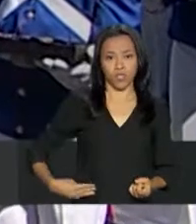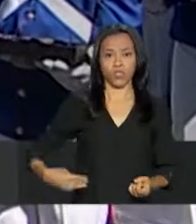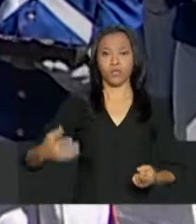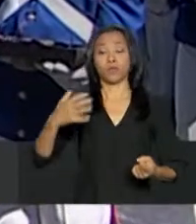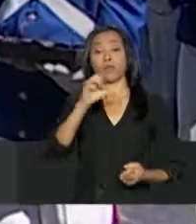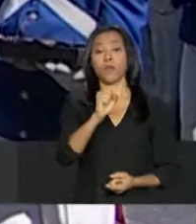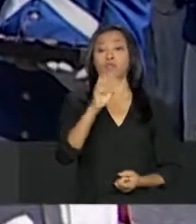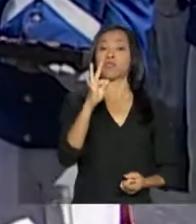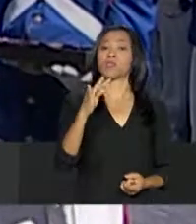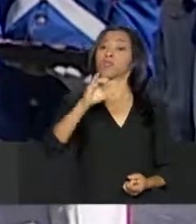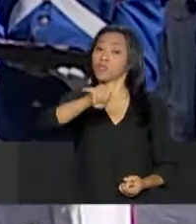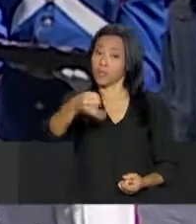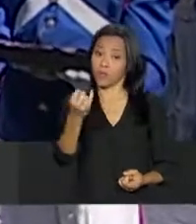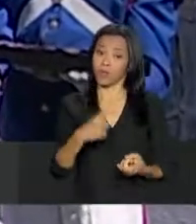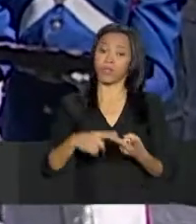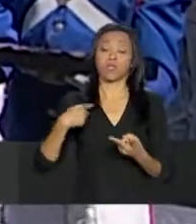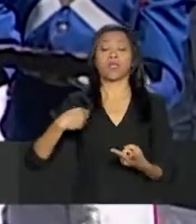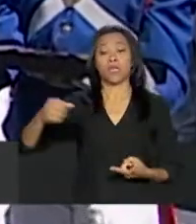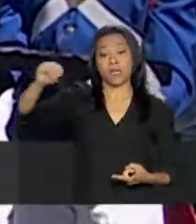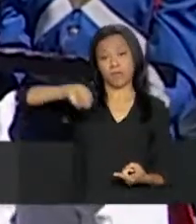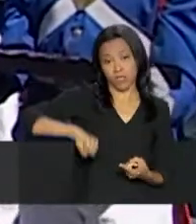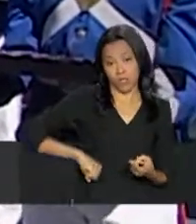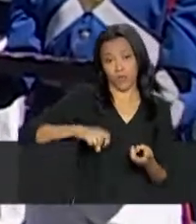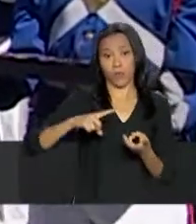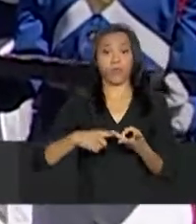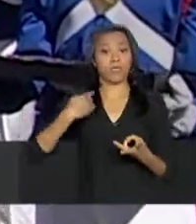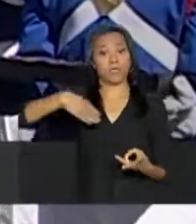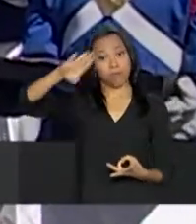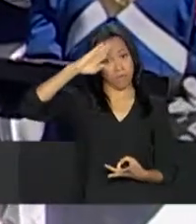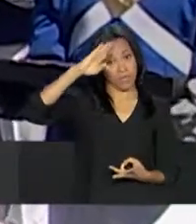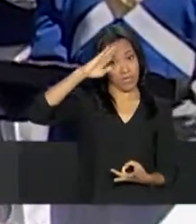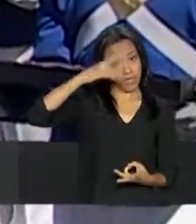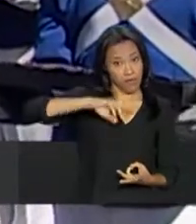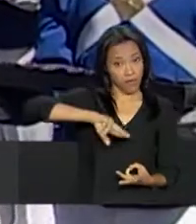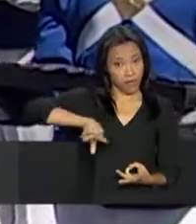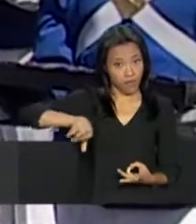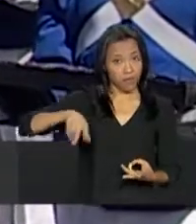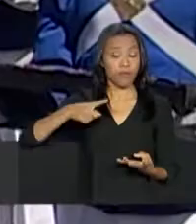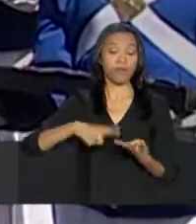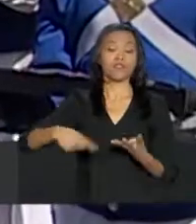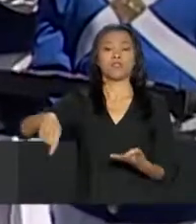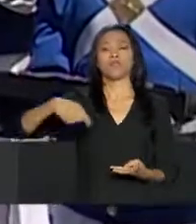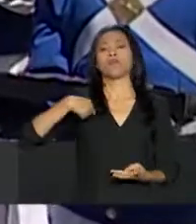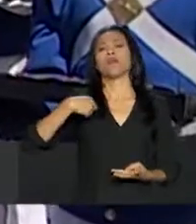Federal, embaixadores, militares, ministros de Estado,